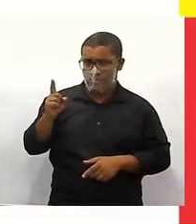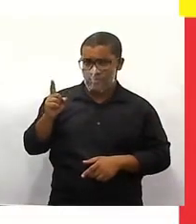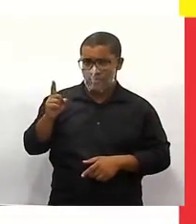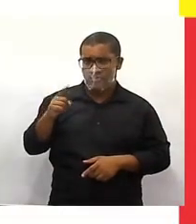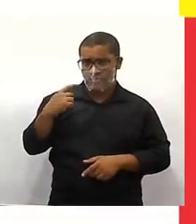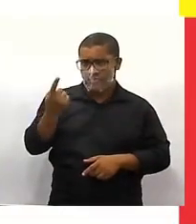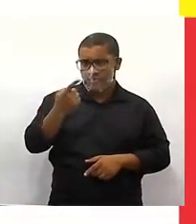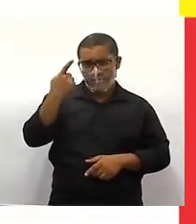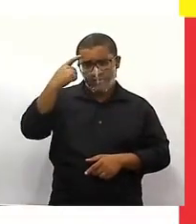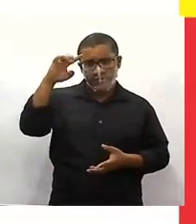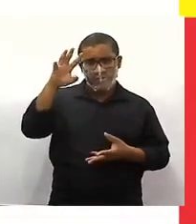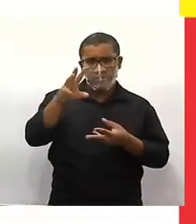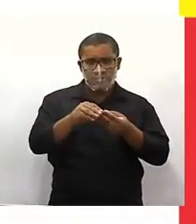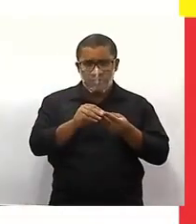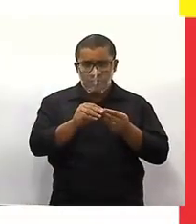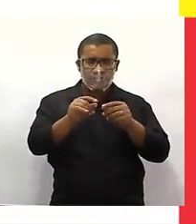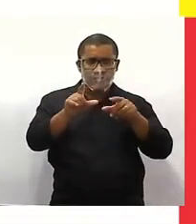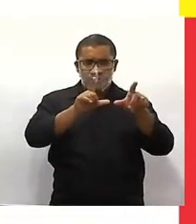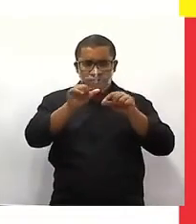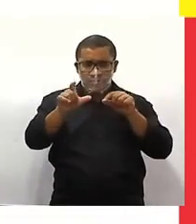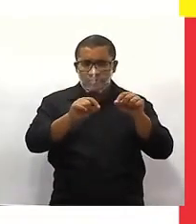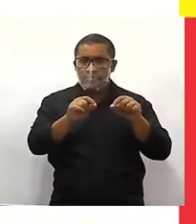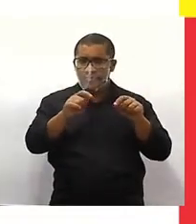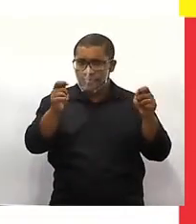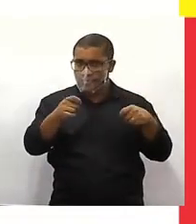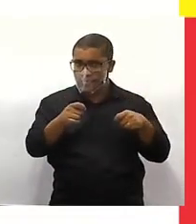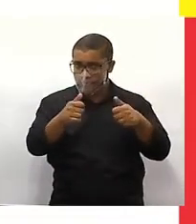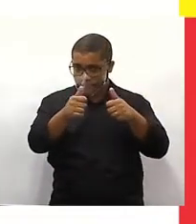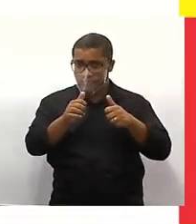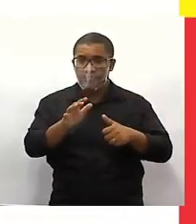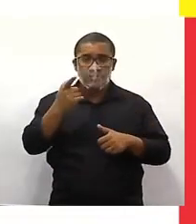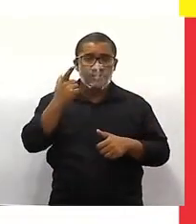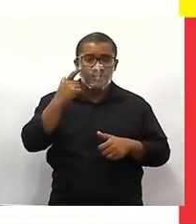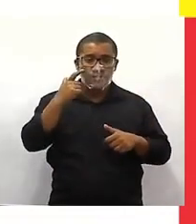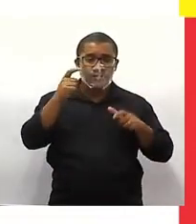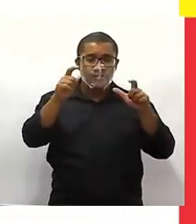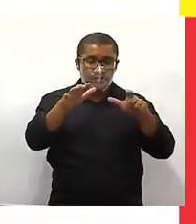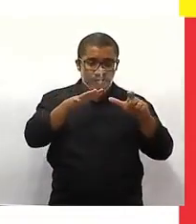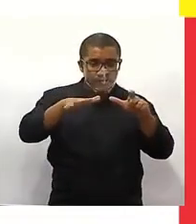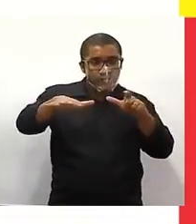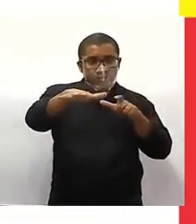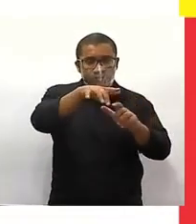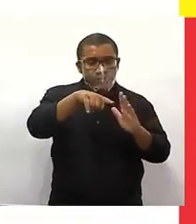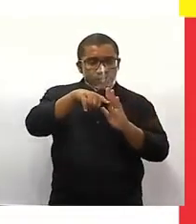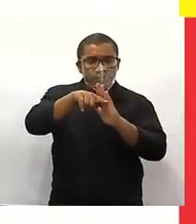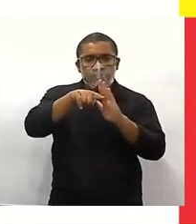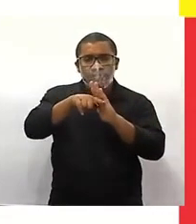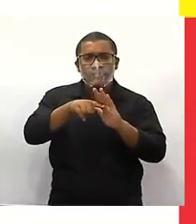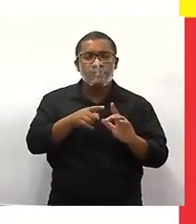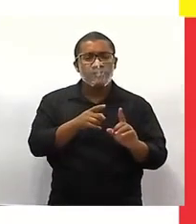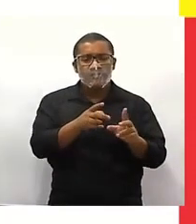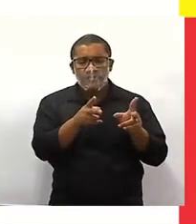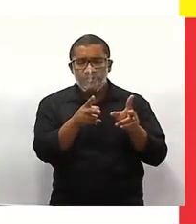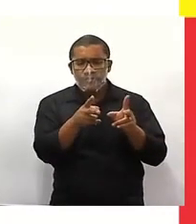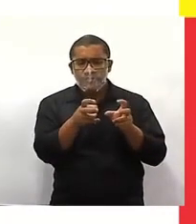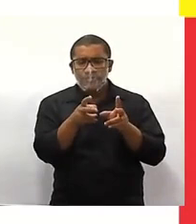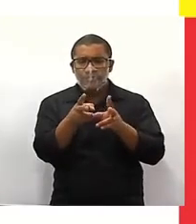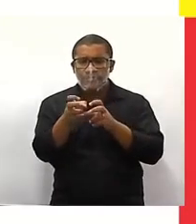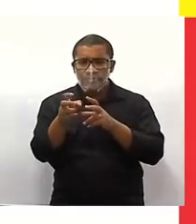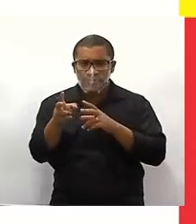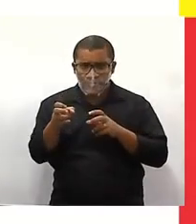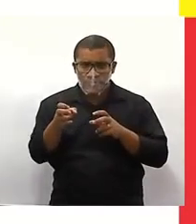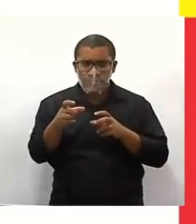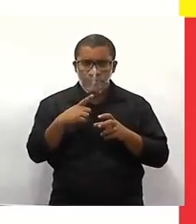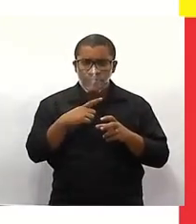tentar destrinchar isso aí para você acompanhar. Ó, na área investigada, observa-se um amplo depósito